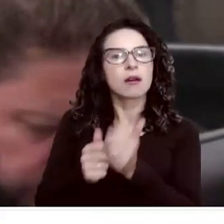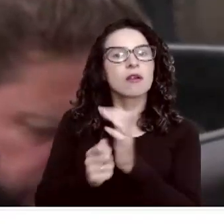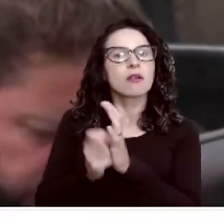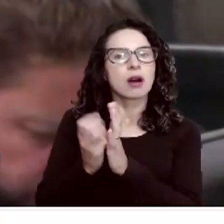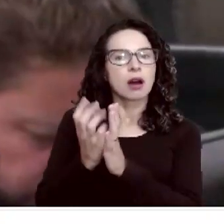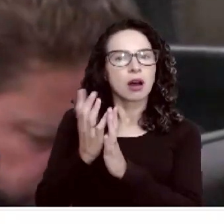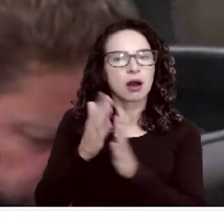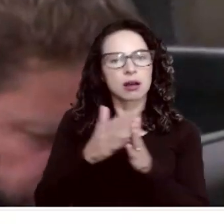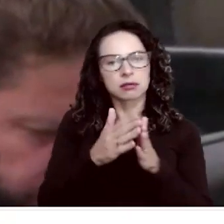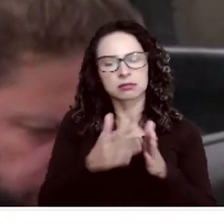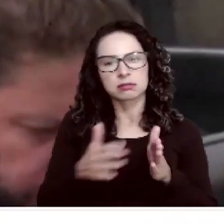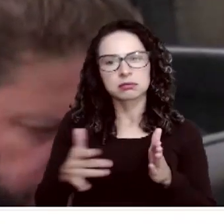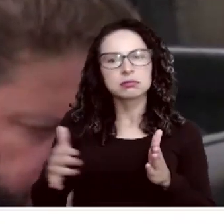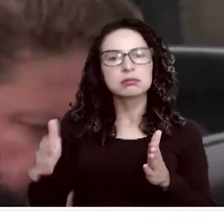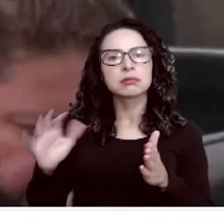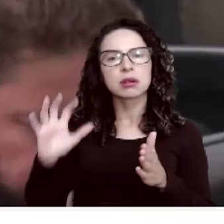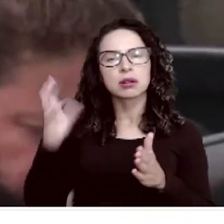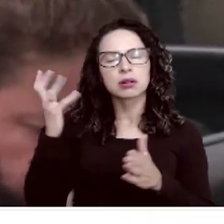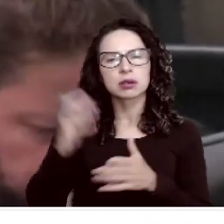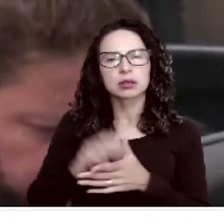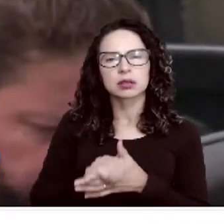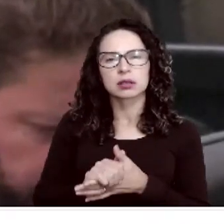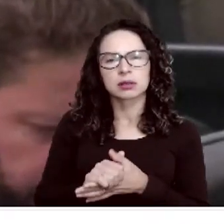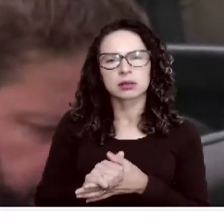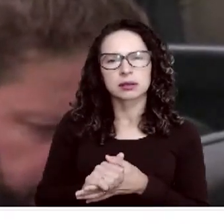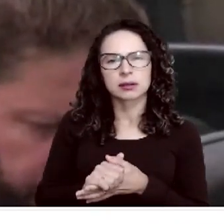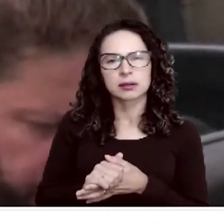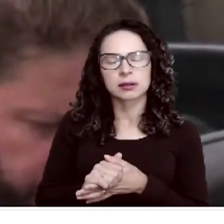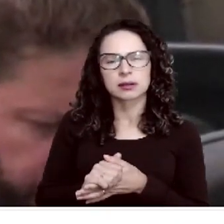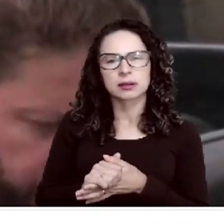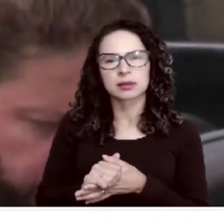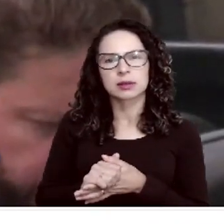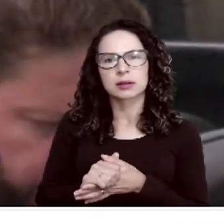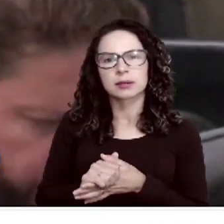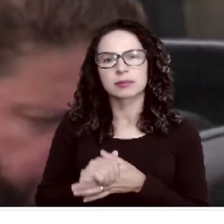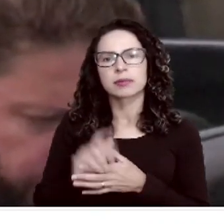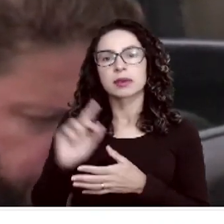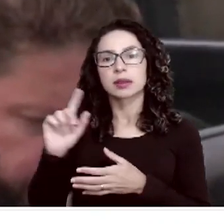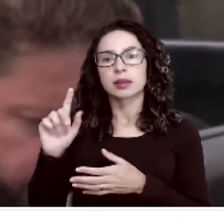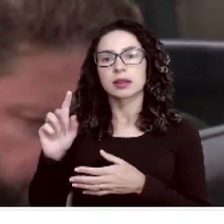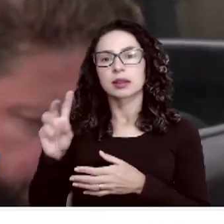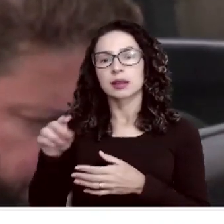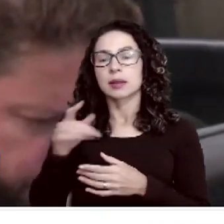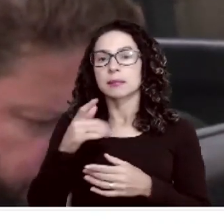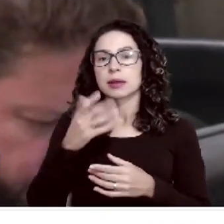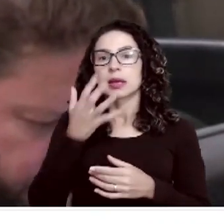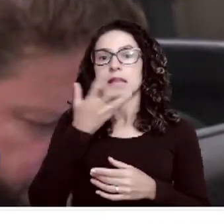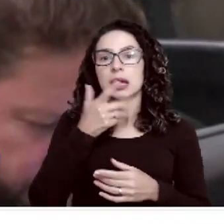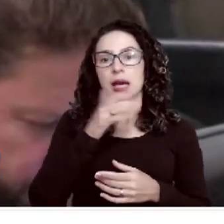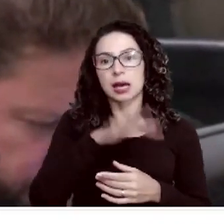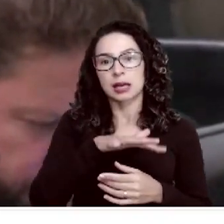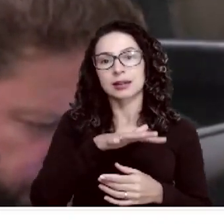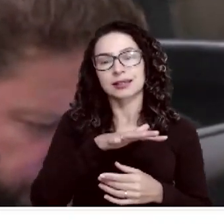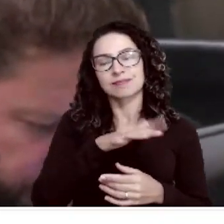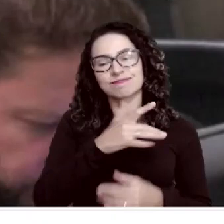semana, né, e sempre vitimando crianças, né, isso que é mais doloroso, né?